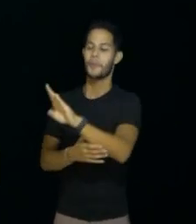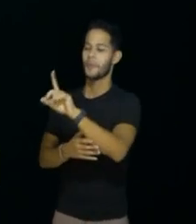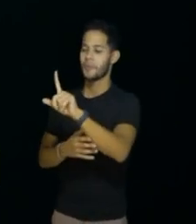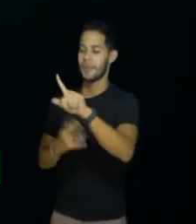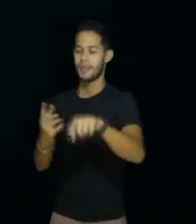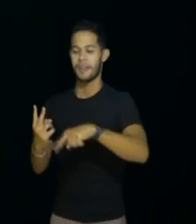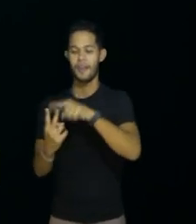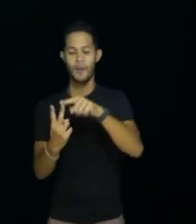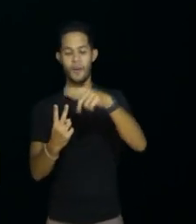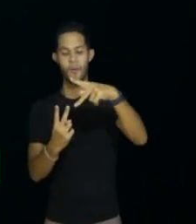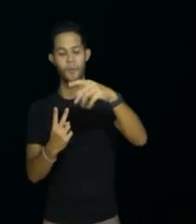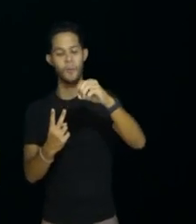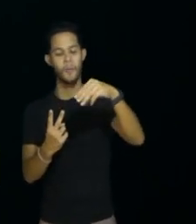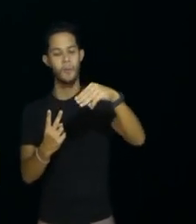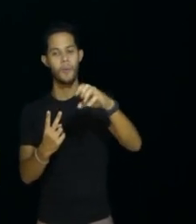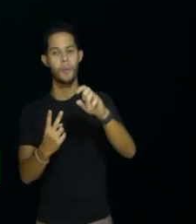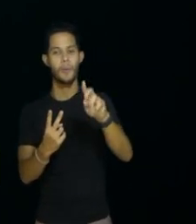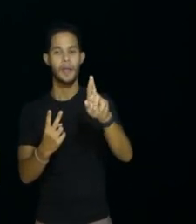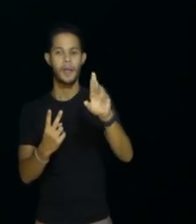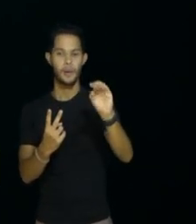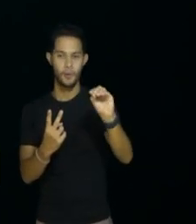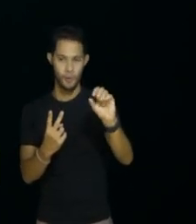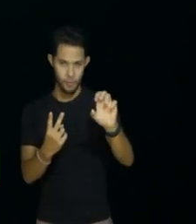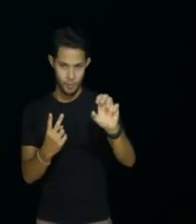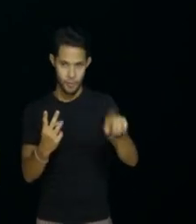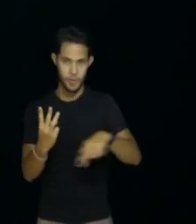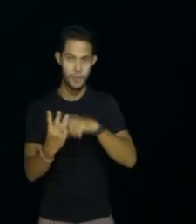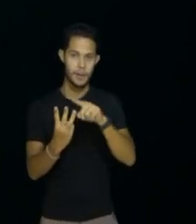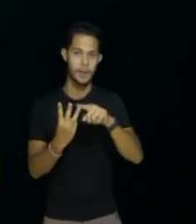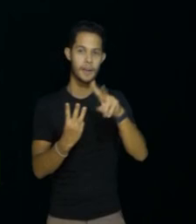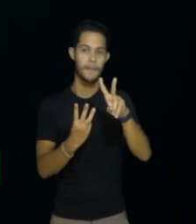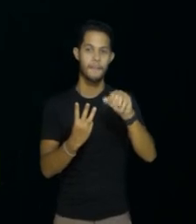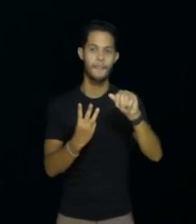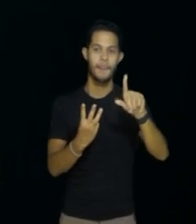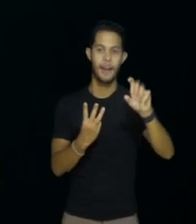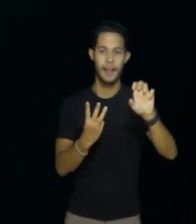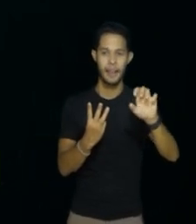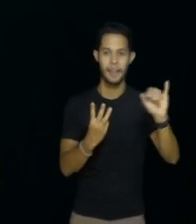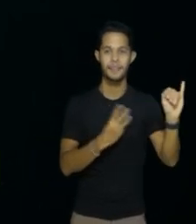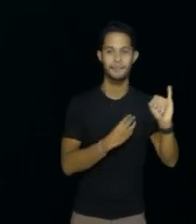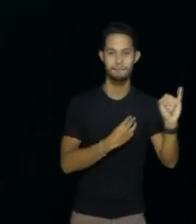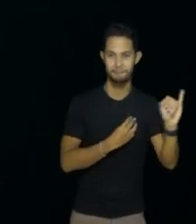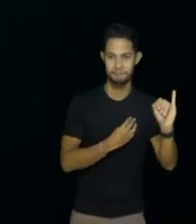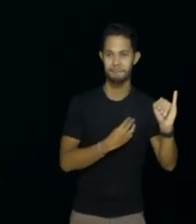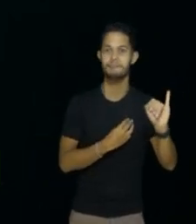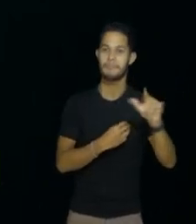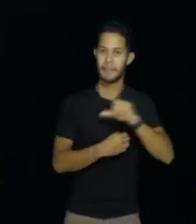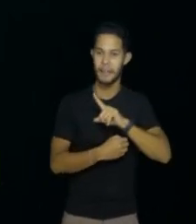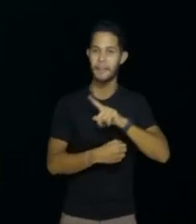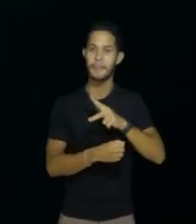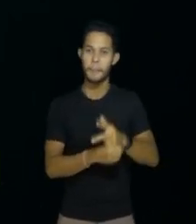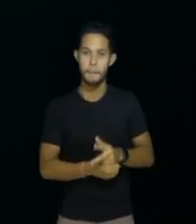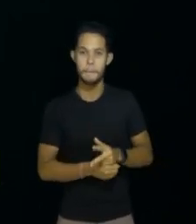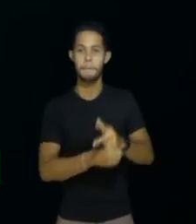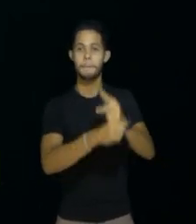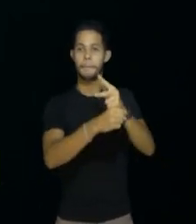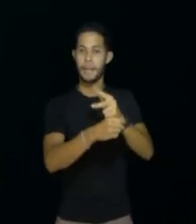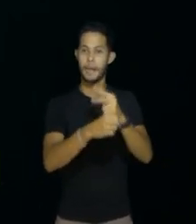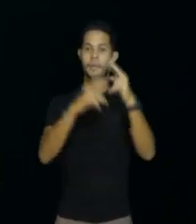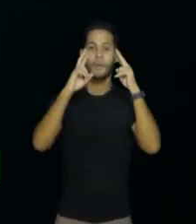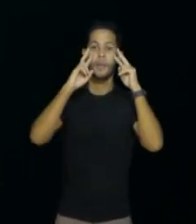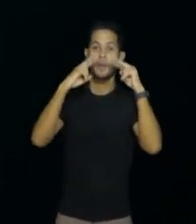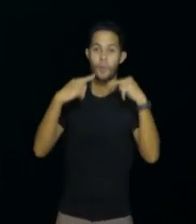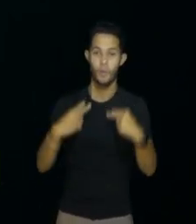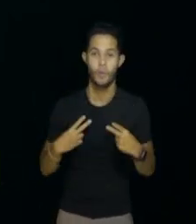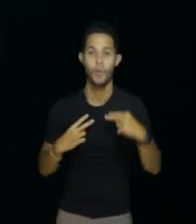a partir do Laticínios Pomerode. Prêmios internacionais, prêmios reconhecidos, né, no mundo, são os melhores queijos da